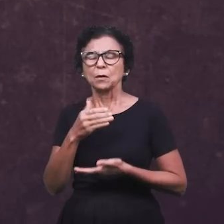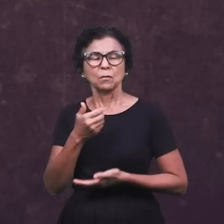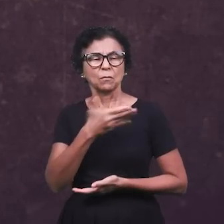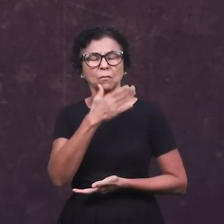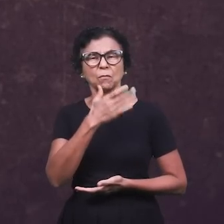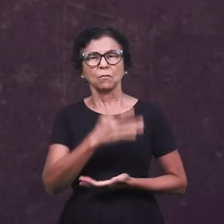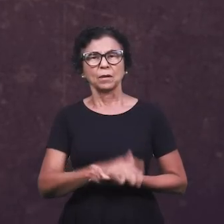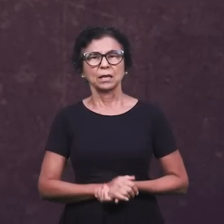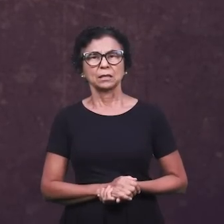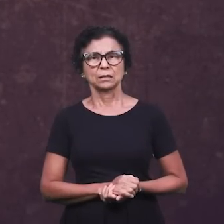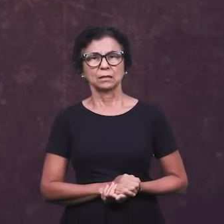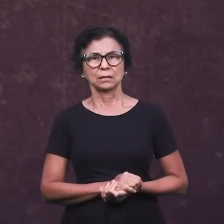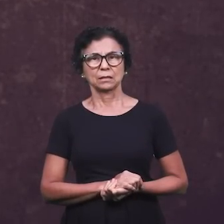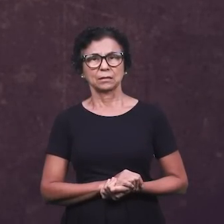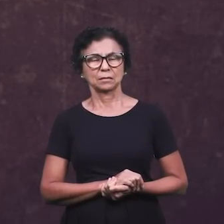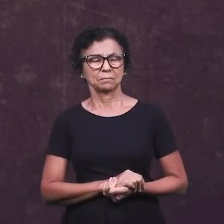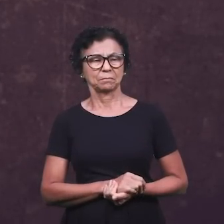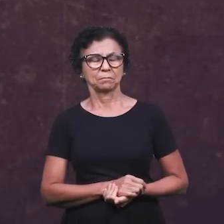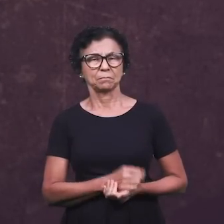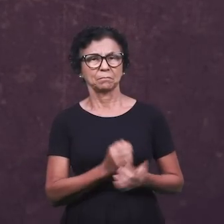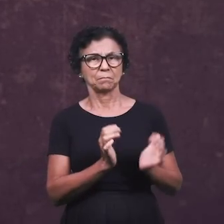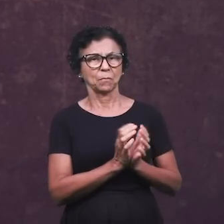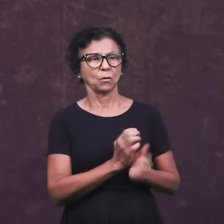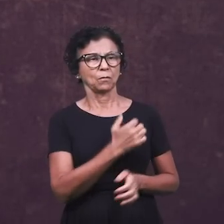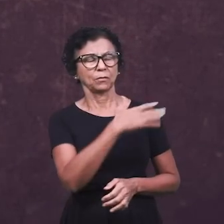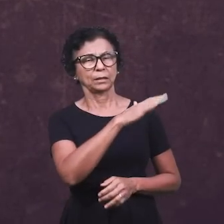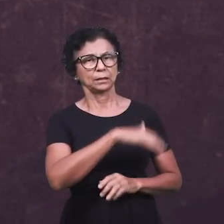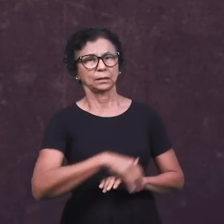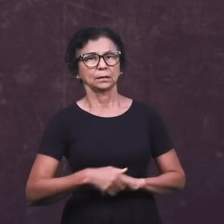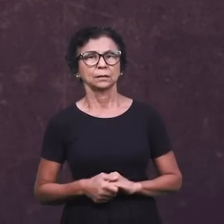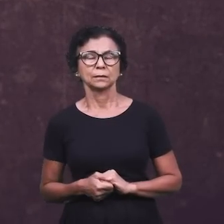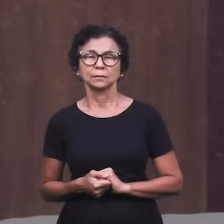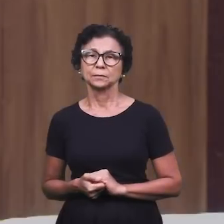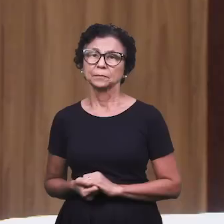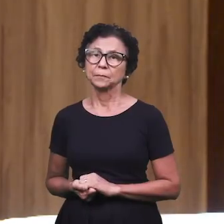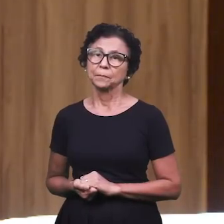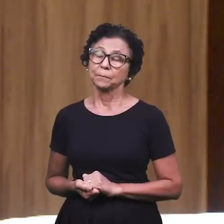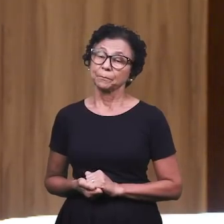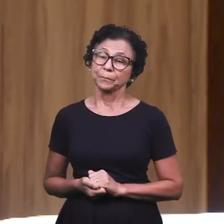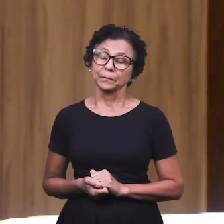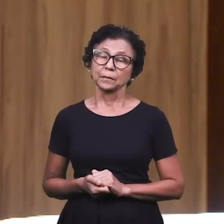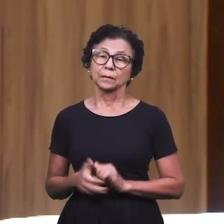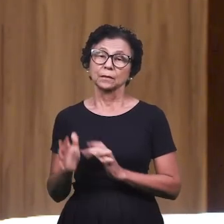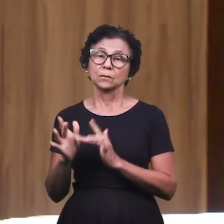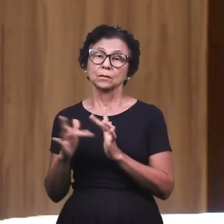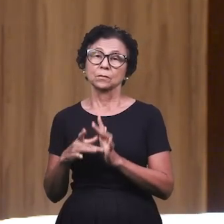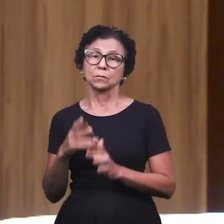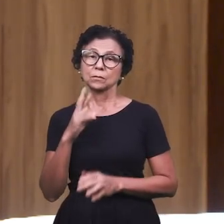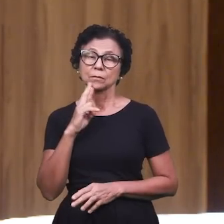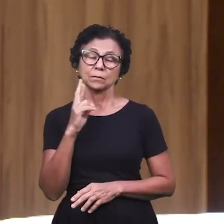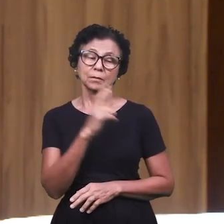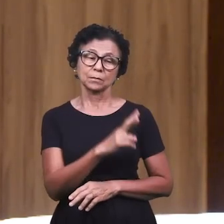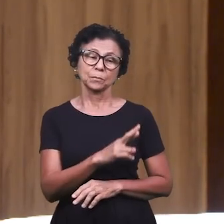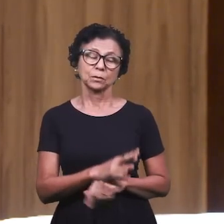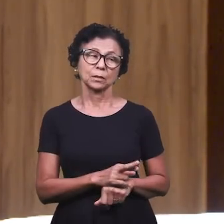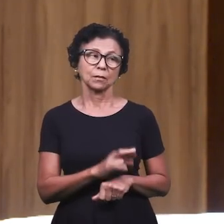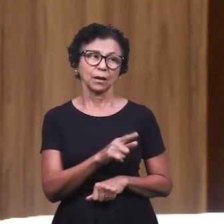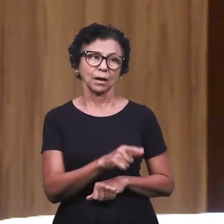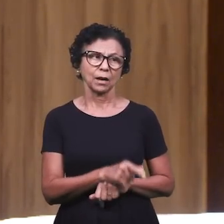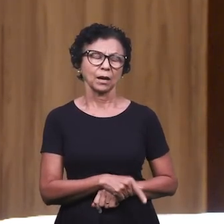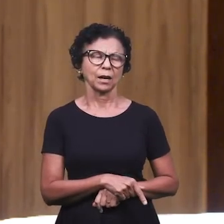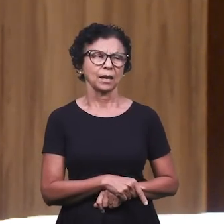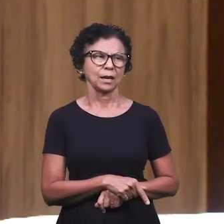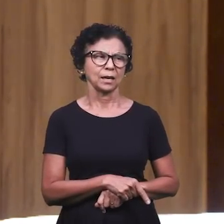que estão sãos, mas sim os que estão enfermos, estão doentes. Jesus deu uma resposta para ele aqui, interessante,